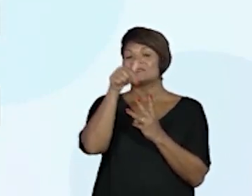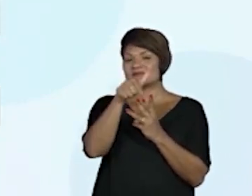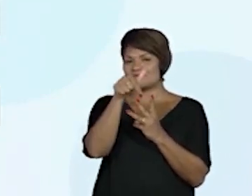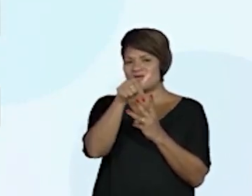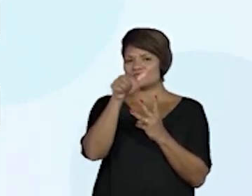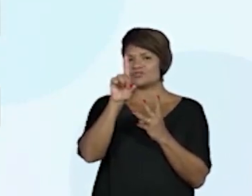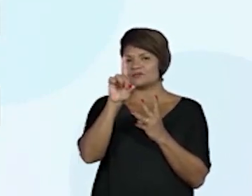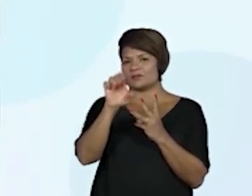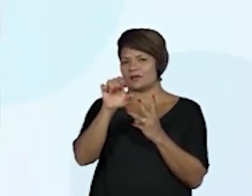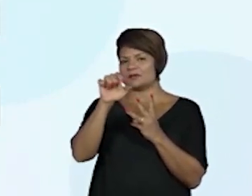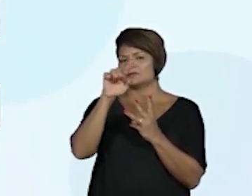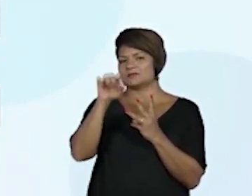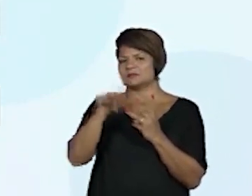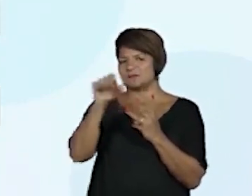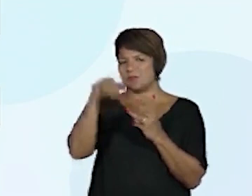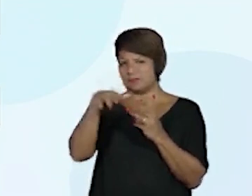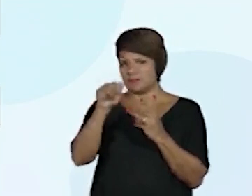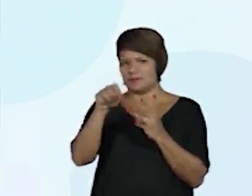7 dezenas e